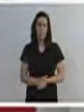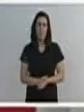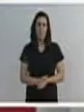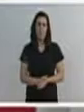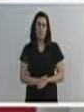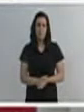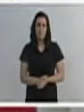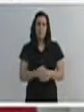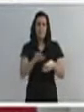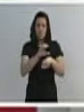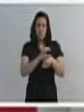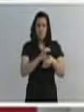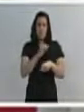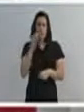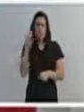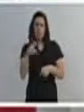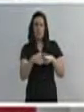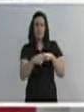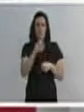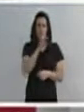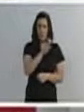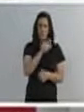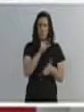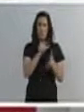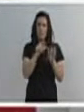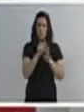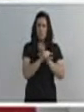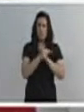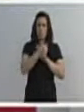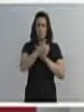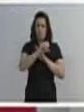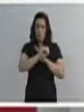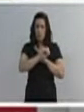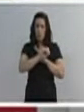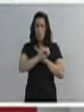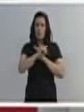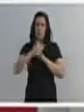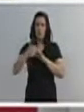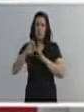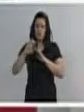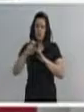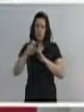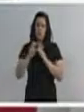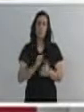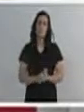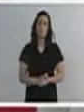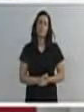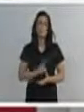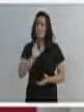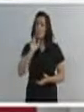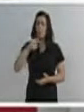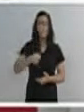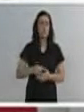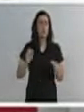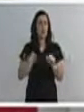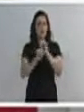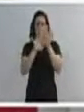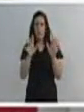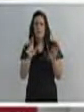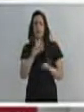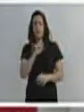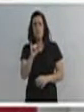E a Constituição Federal, no artigo 5º, incisos 10 e 15, determina claramente que